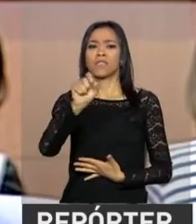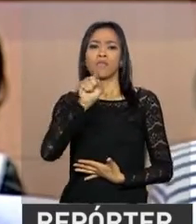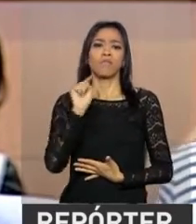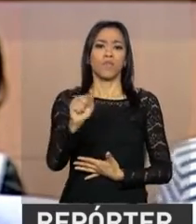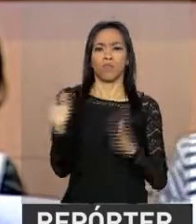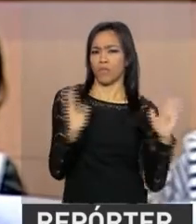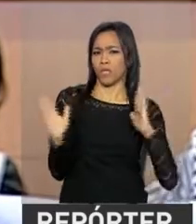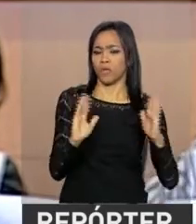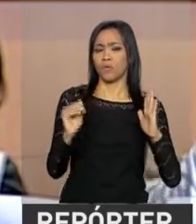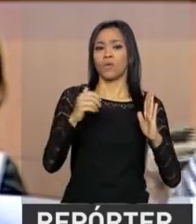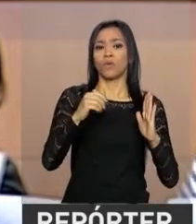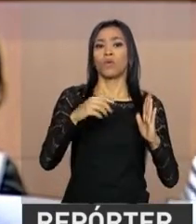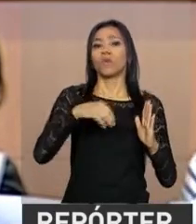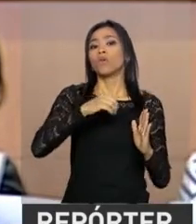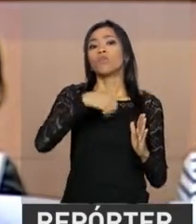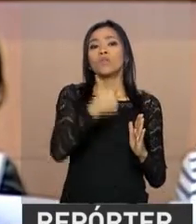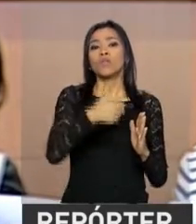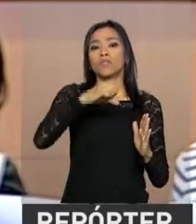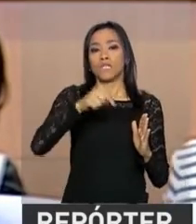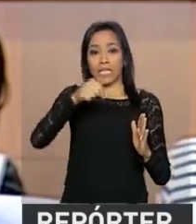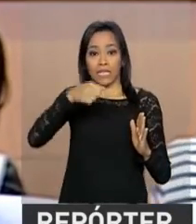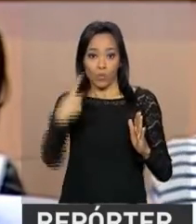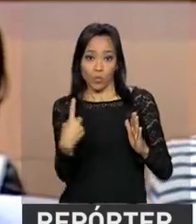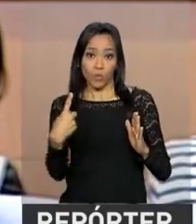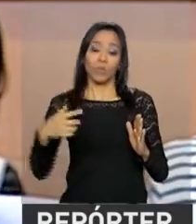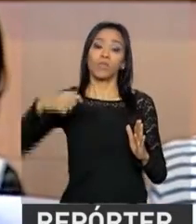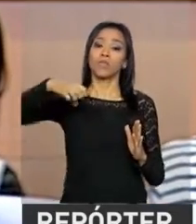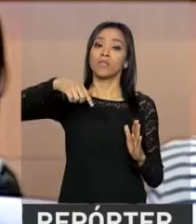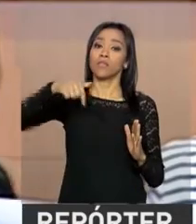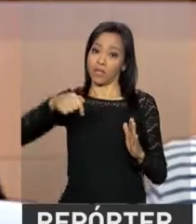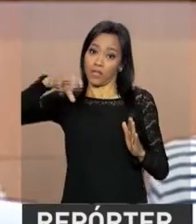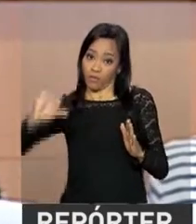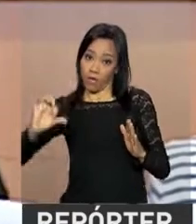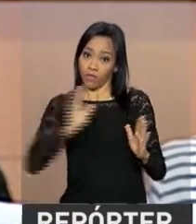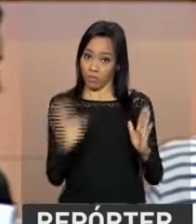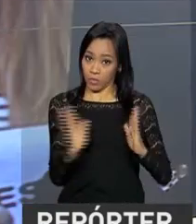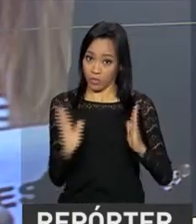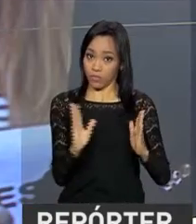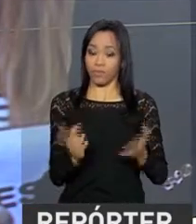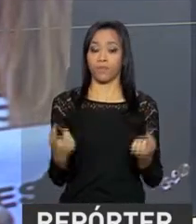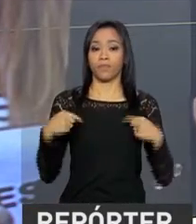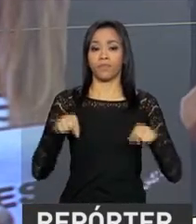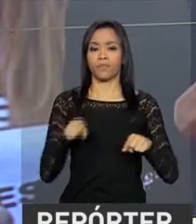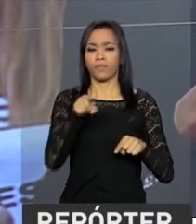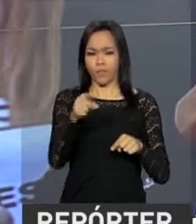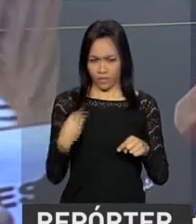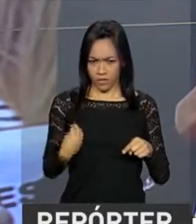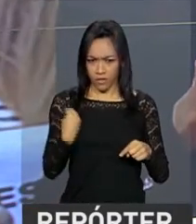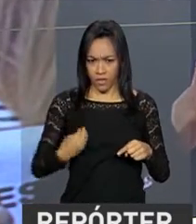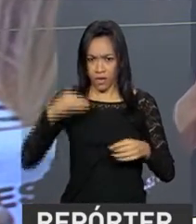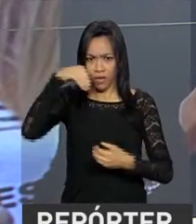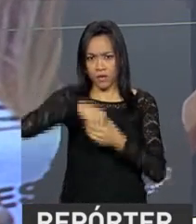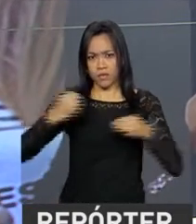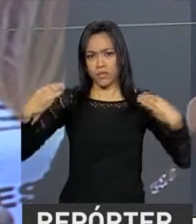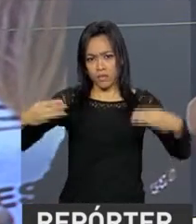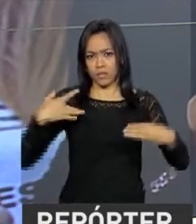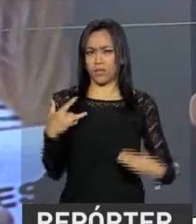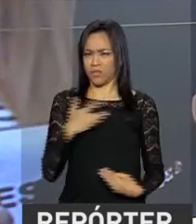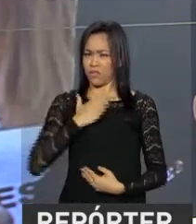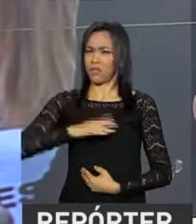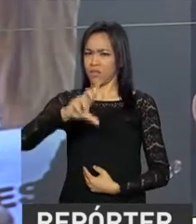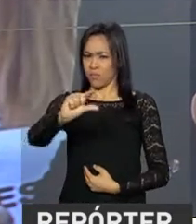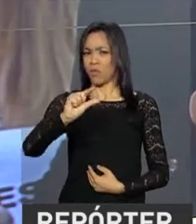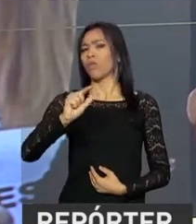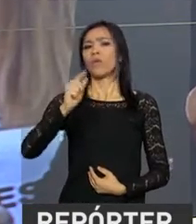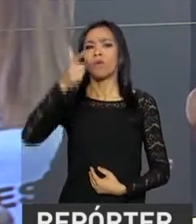os anos de 1971 e 1979 josé luiz paulo você está aí no ministério da saúde onde daqui a pouco pode ser